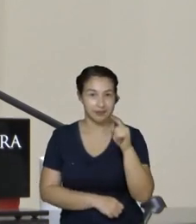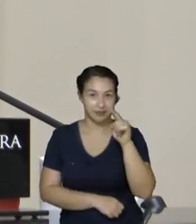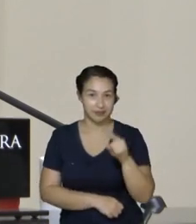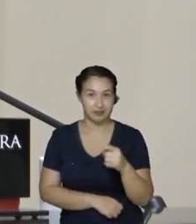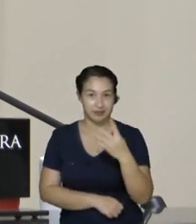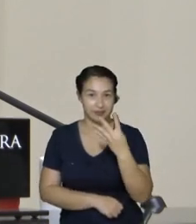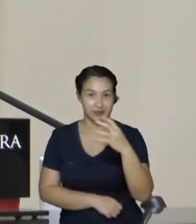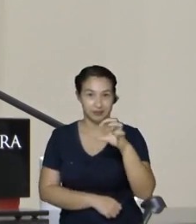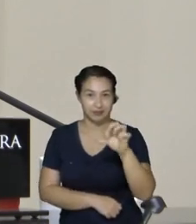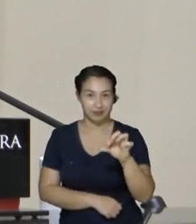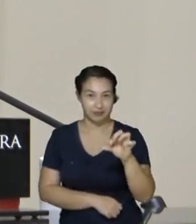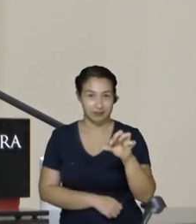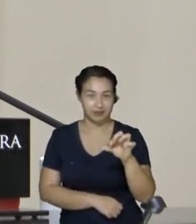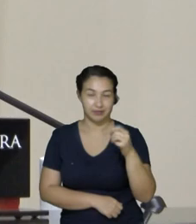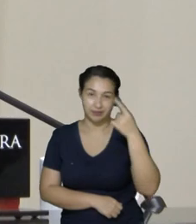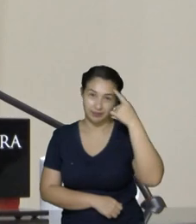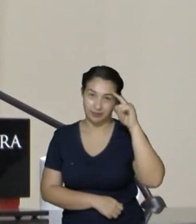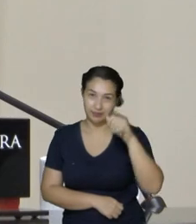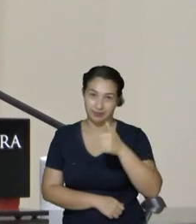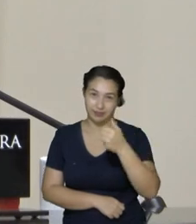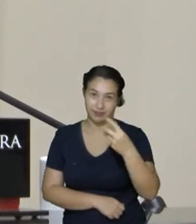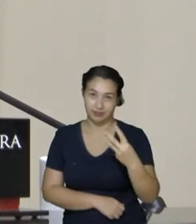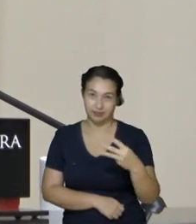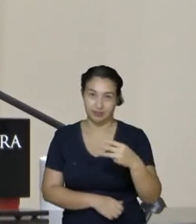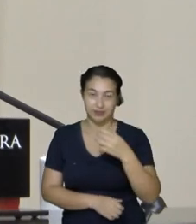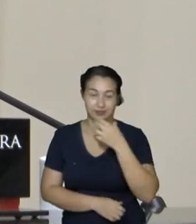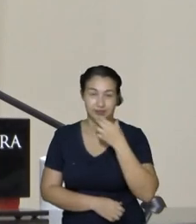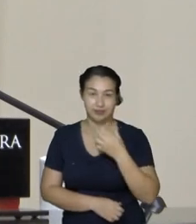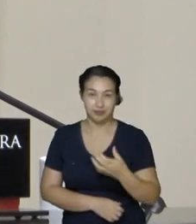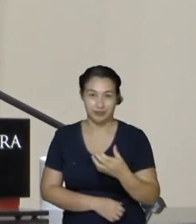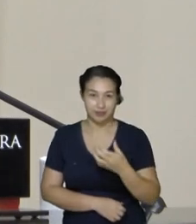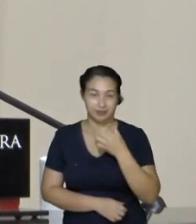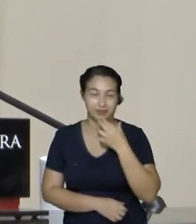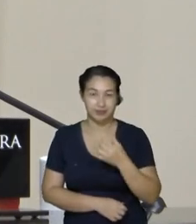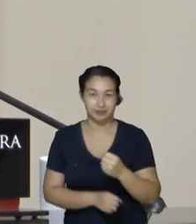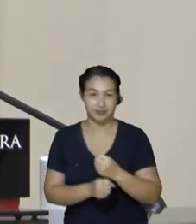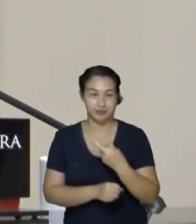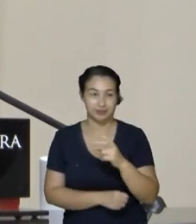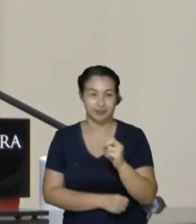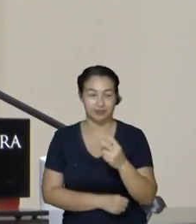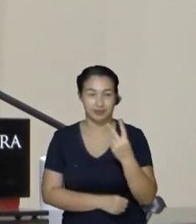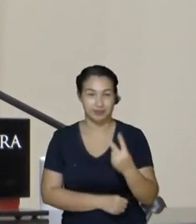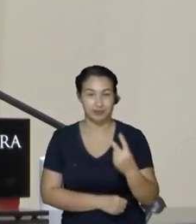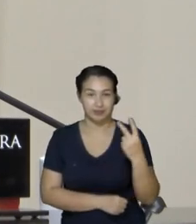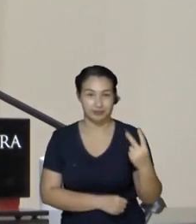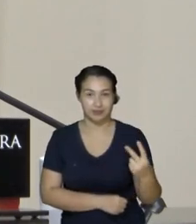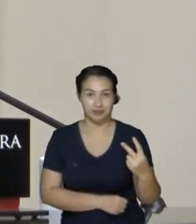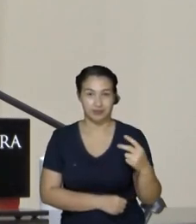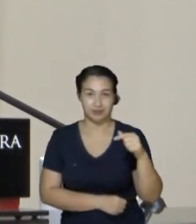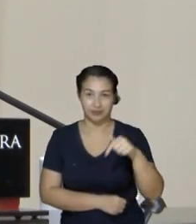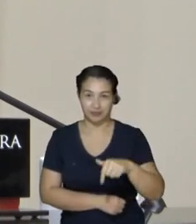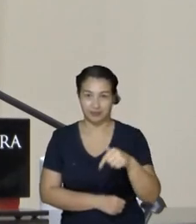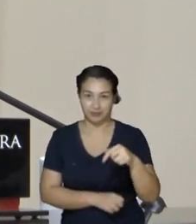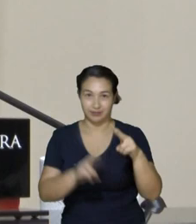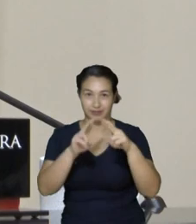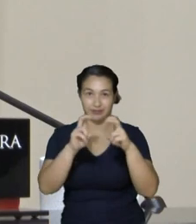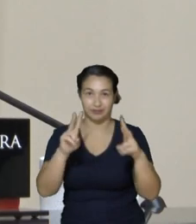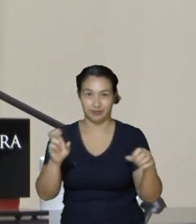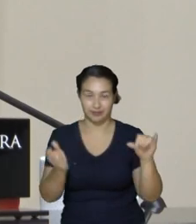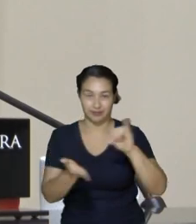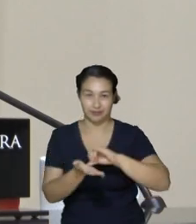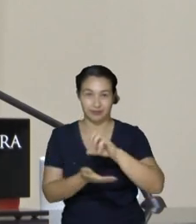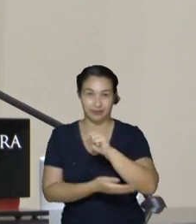49 minutos, dia 13 do mês de dezembro do ano 2022, nesta cidade de Florianópolis, capital do estado de Santa